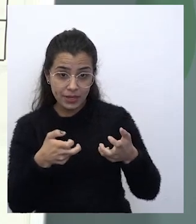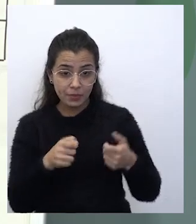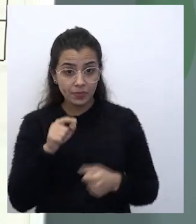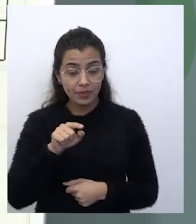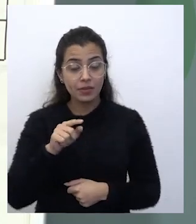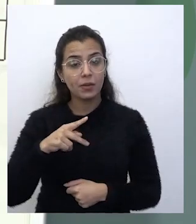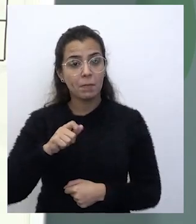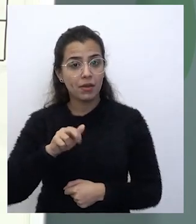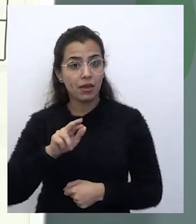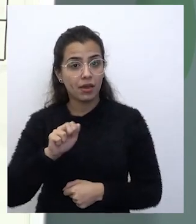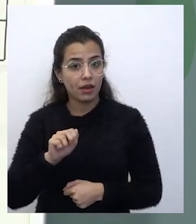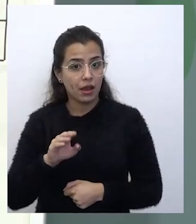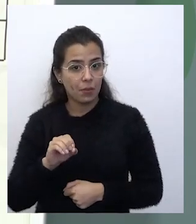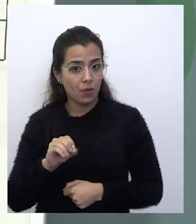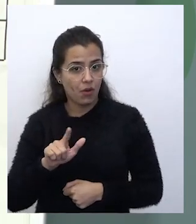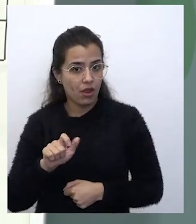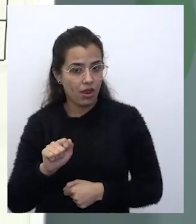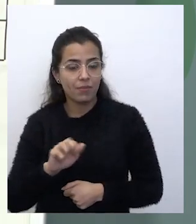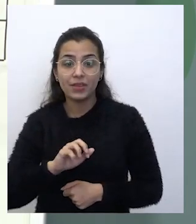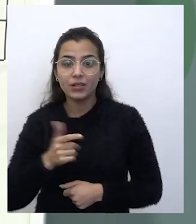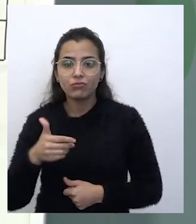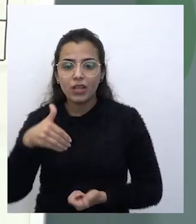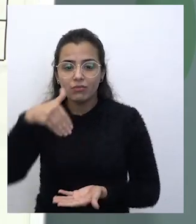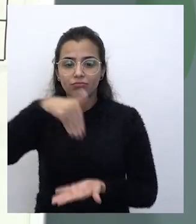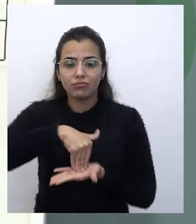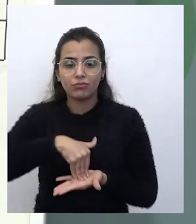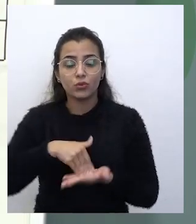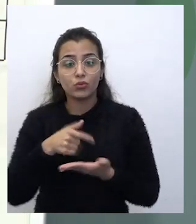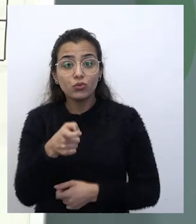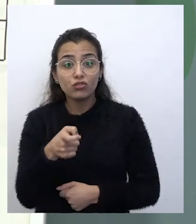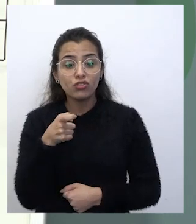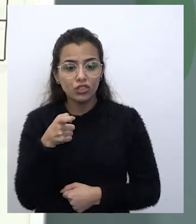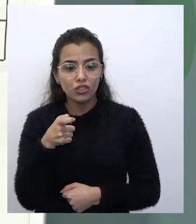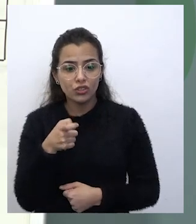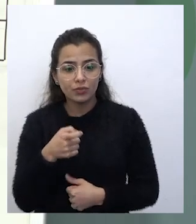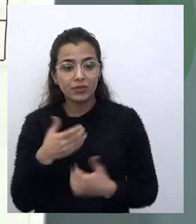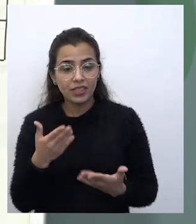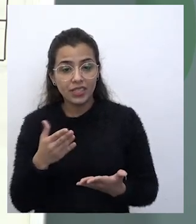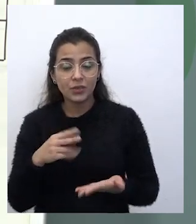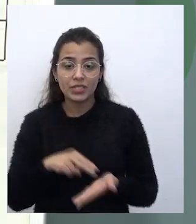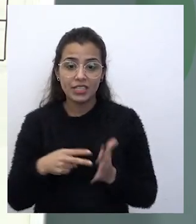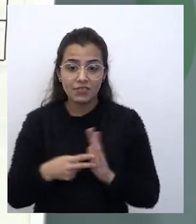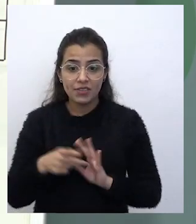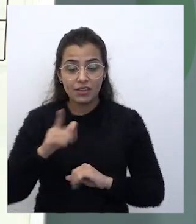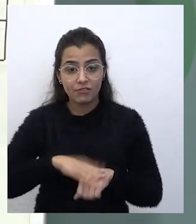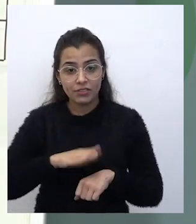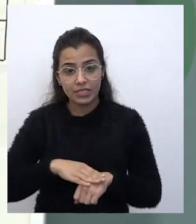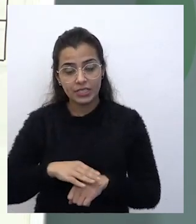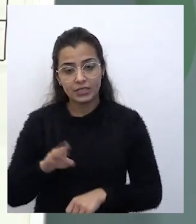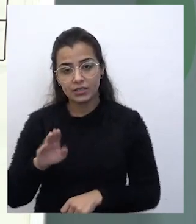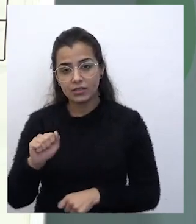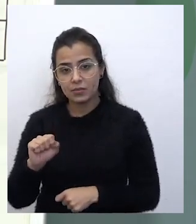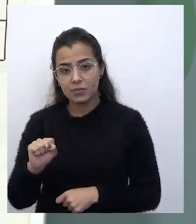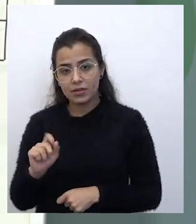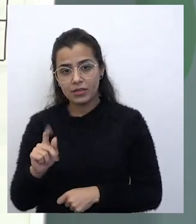está encostando no eixo X. O que significa isso? Que quando eu fizer o Bhaskara, o delta, dessa função do segundo grau,